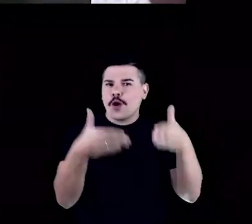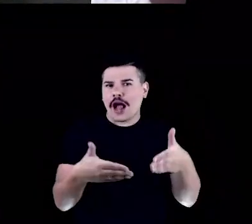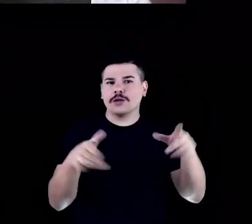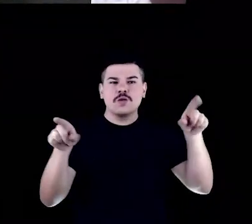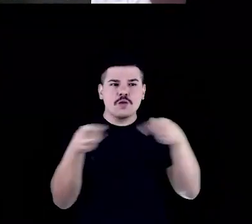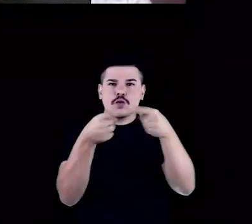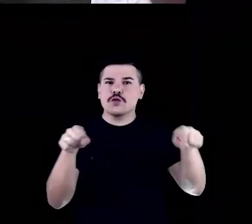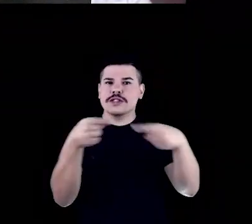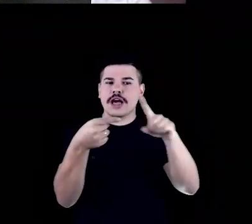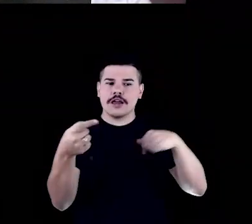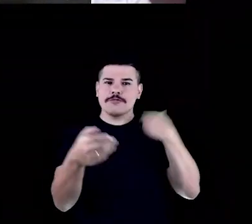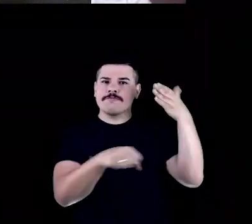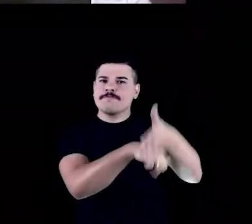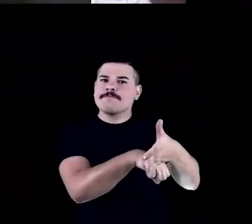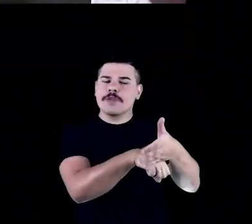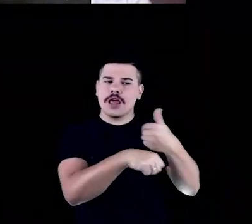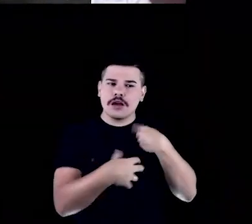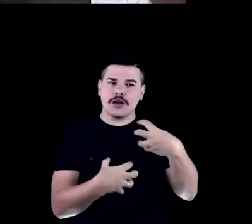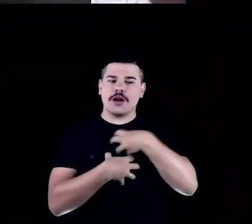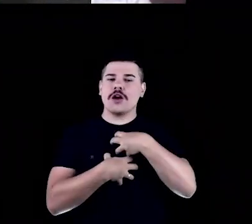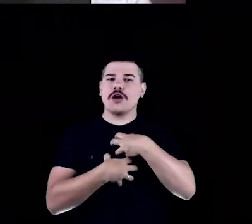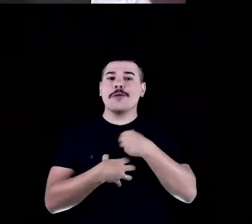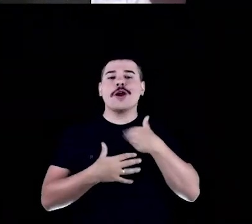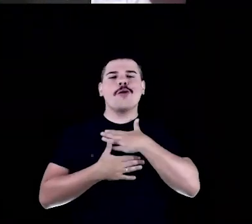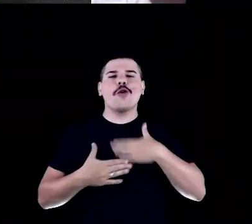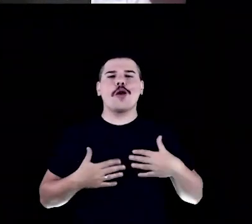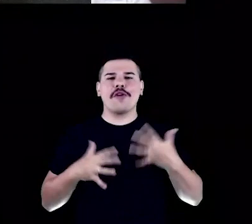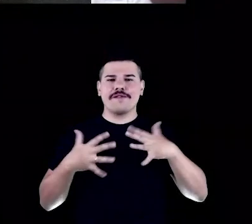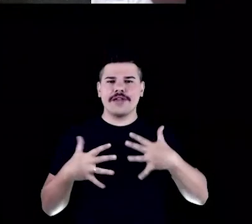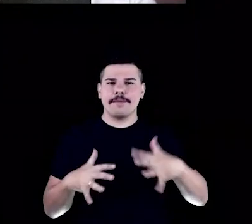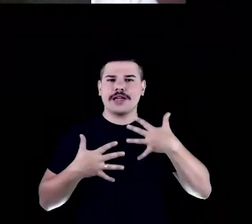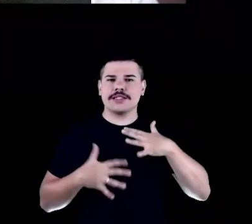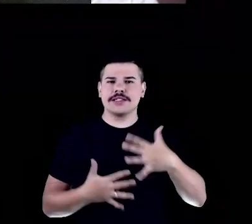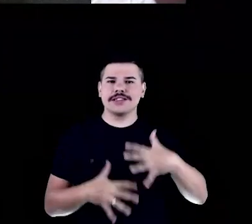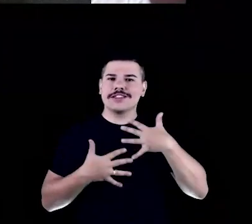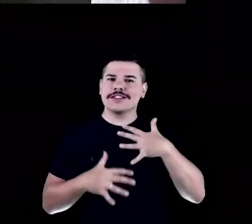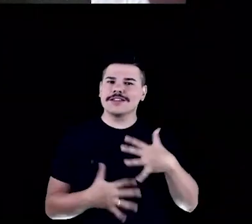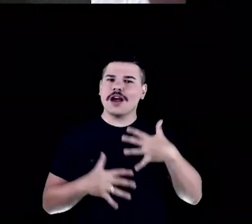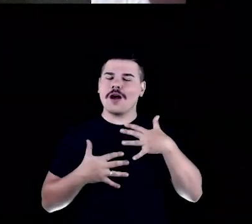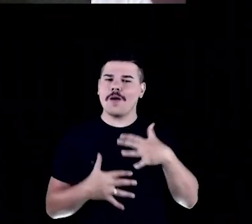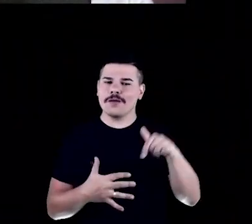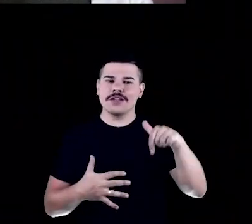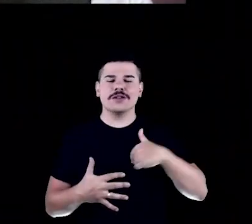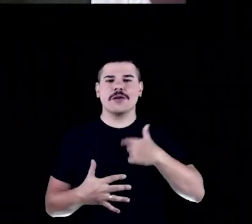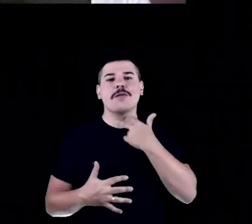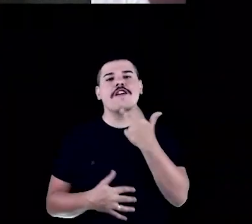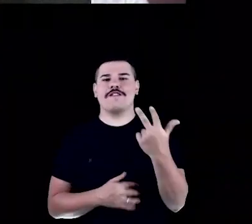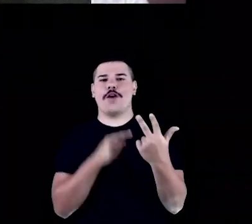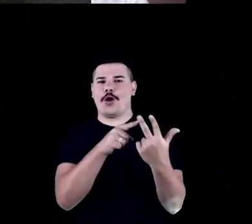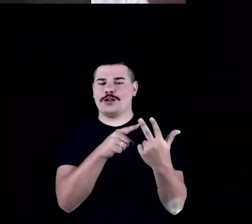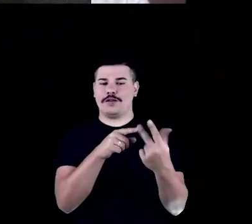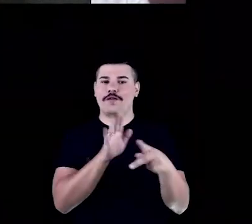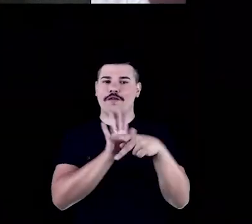mais musicais, vamos dizer assim, que é o corpo como vibração, né? O corpo como... A voz é essa coisa